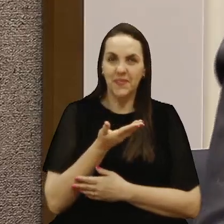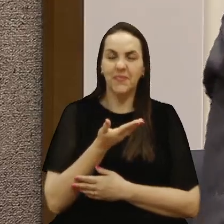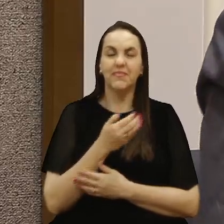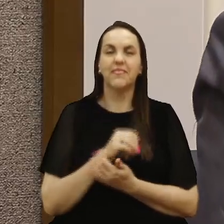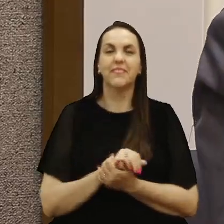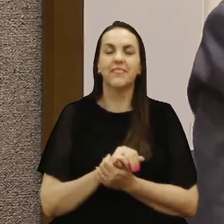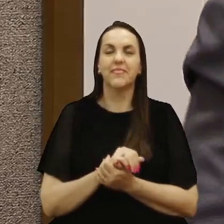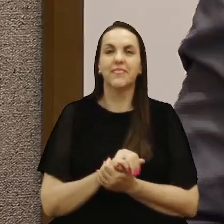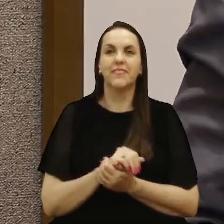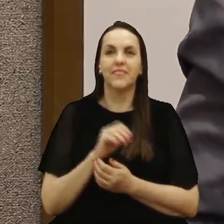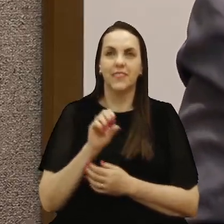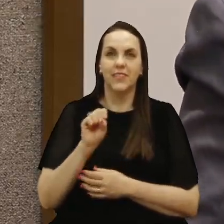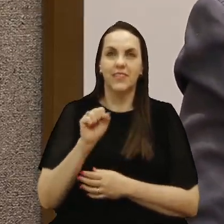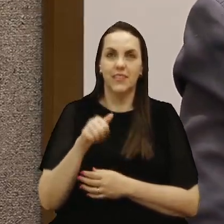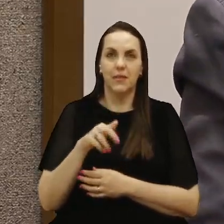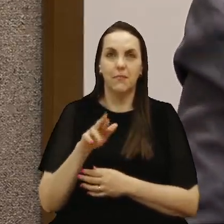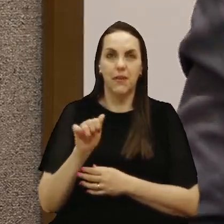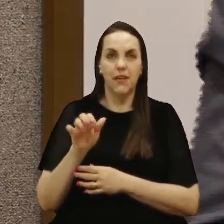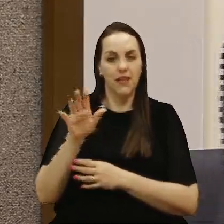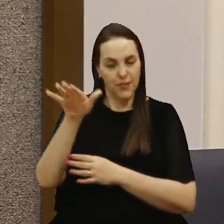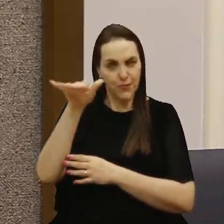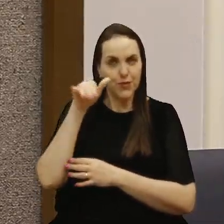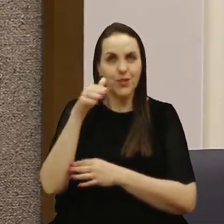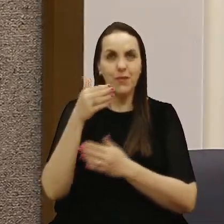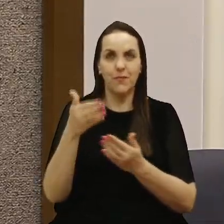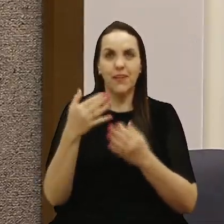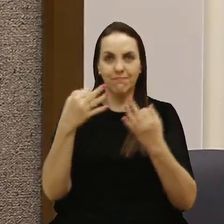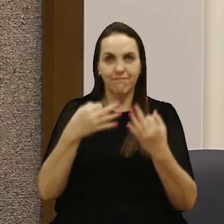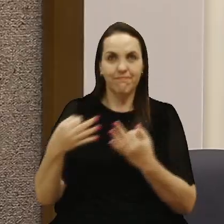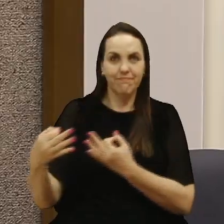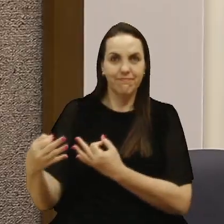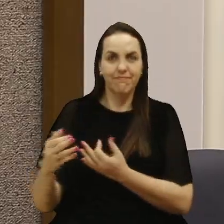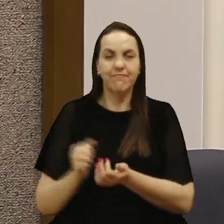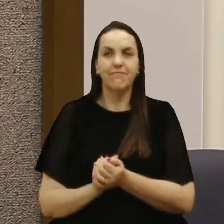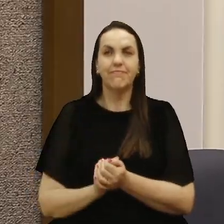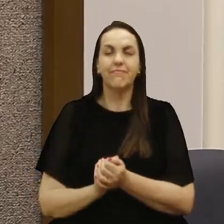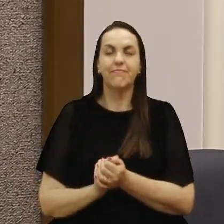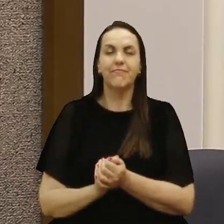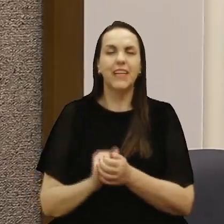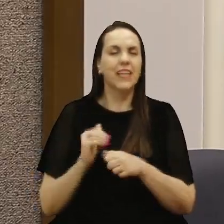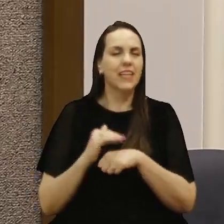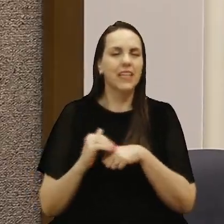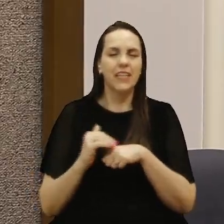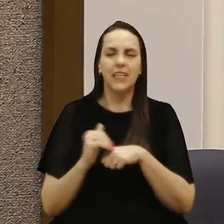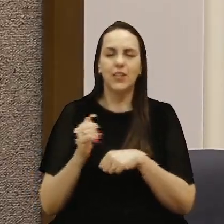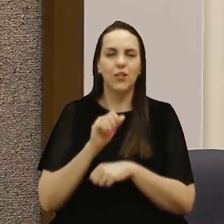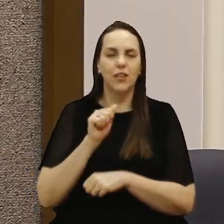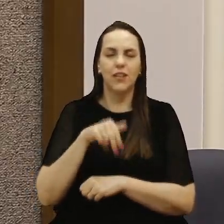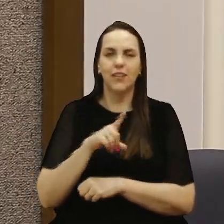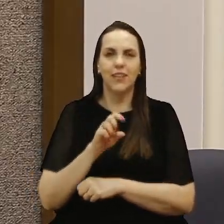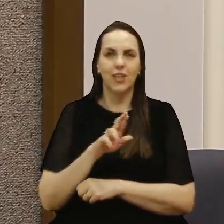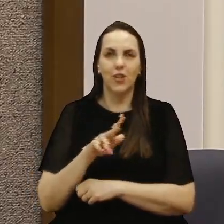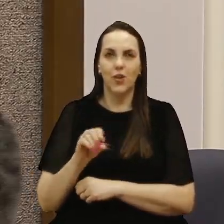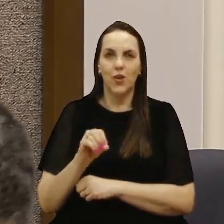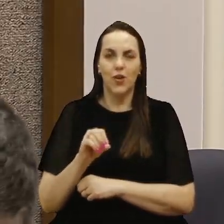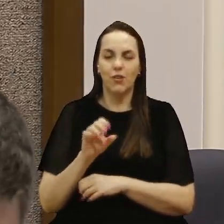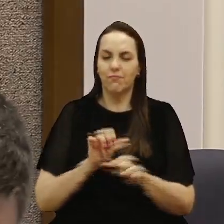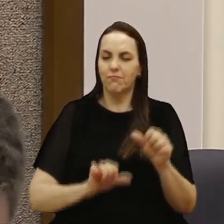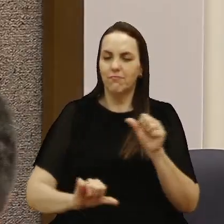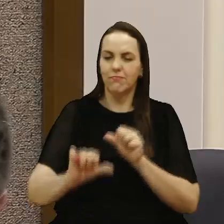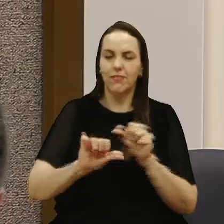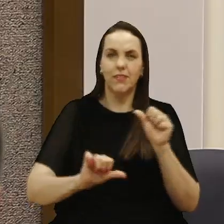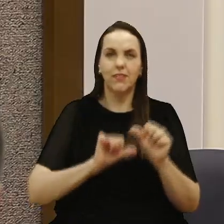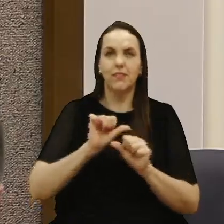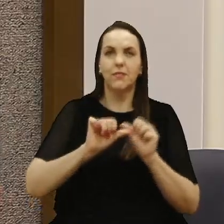o chamado para esse grande artista da Zona Norte, nosso querido Andrigo, transformando o espaço das paradas de